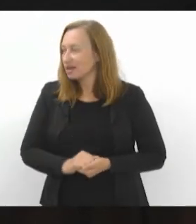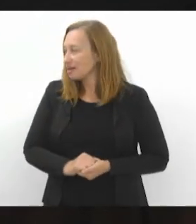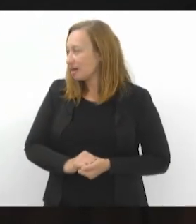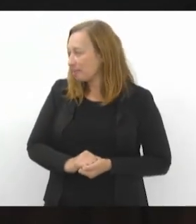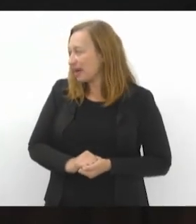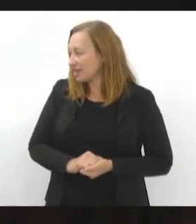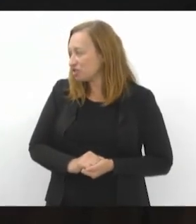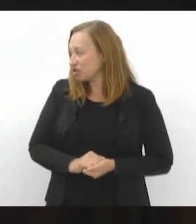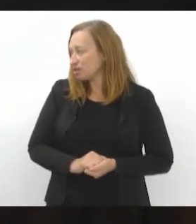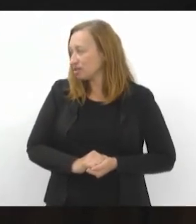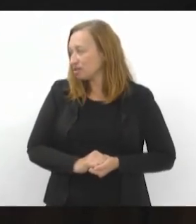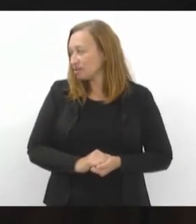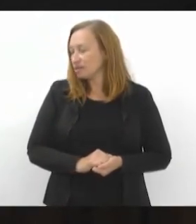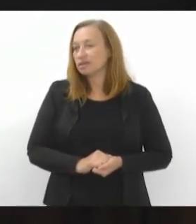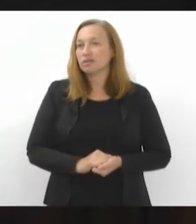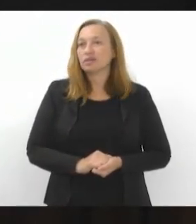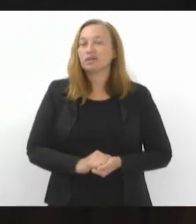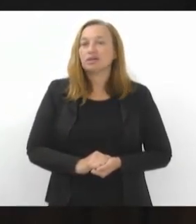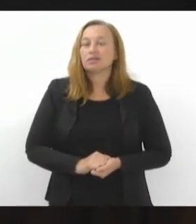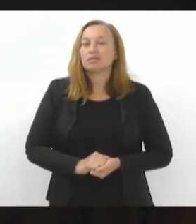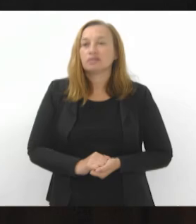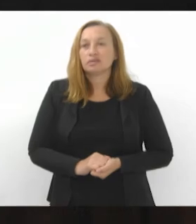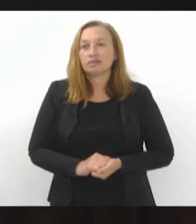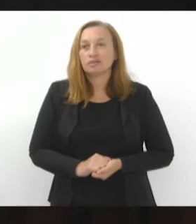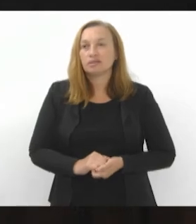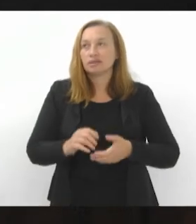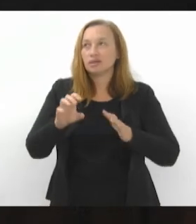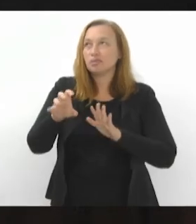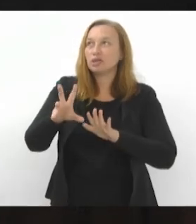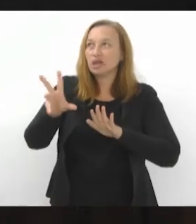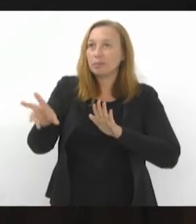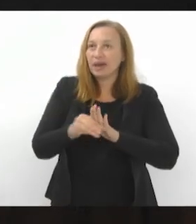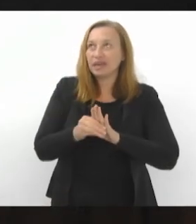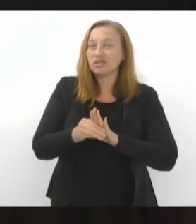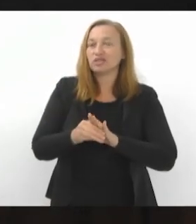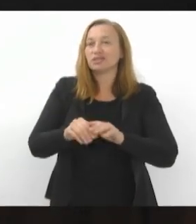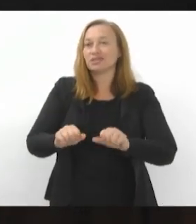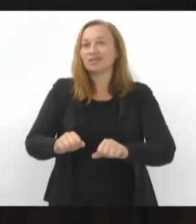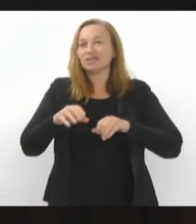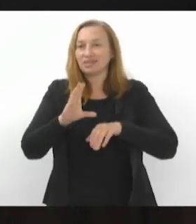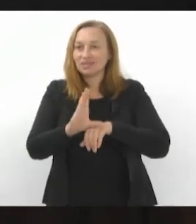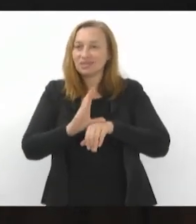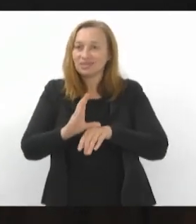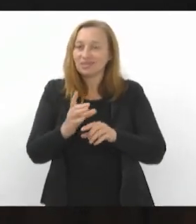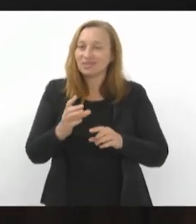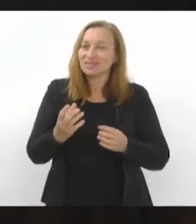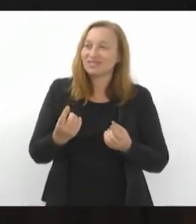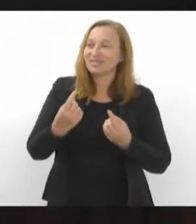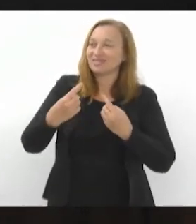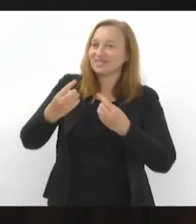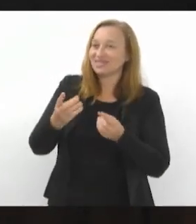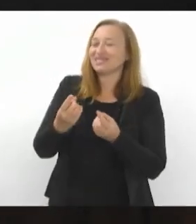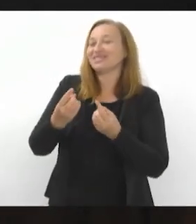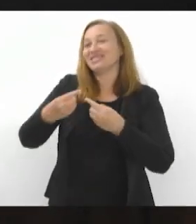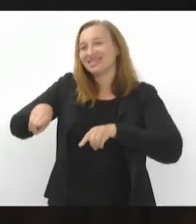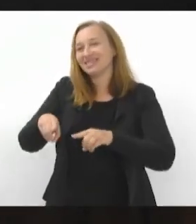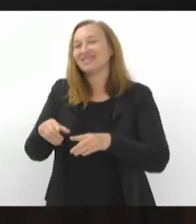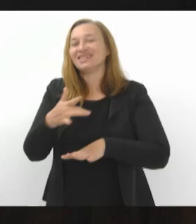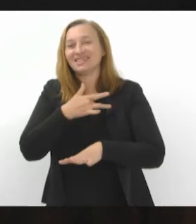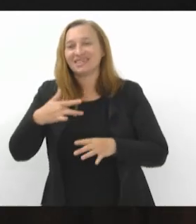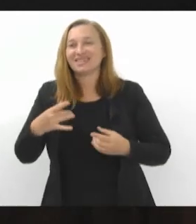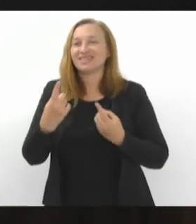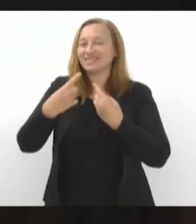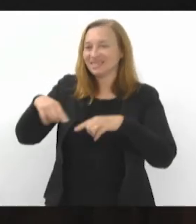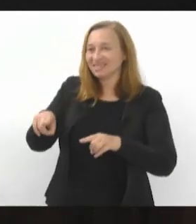favorável. Novos pareceres à emenda de plenário das Comissões de Constituição e Justiça contrário, de Saúde contrário, de